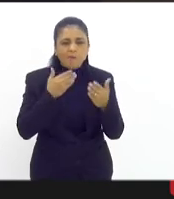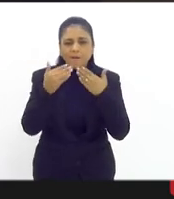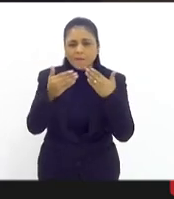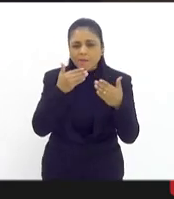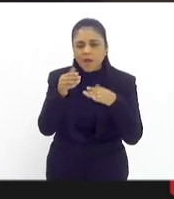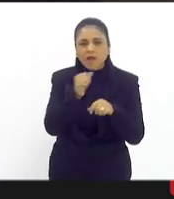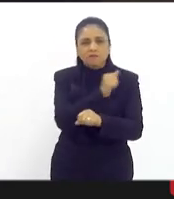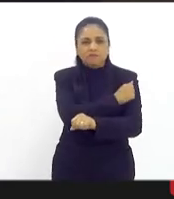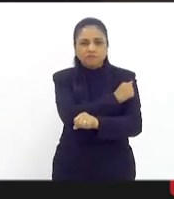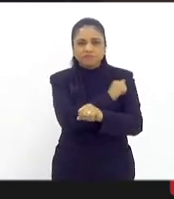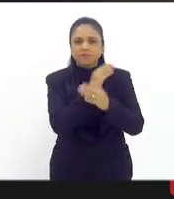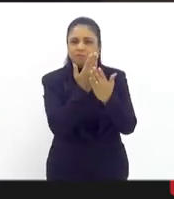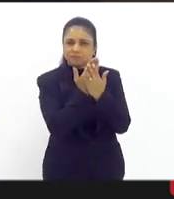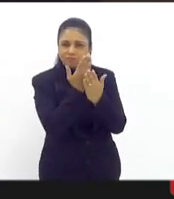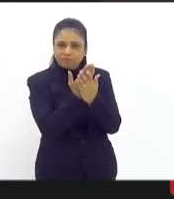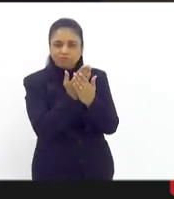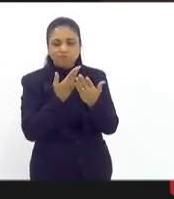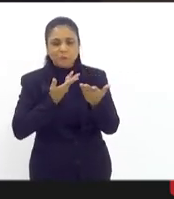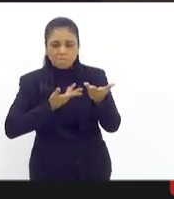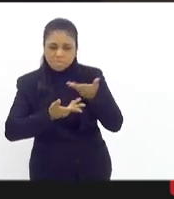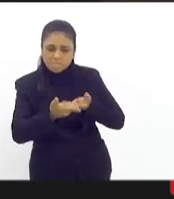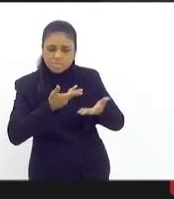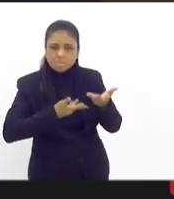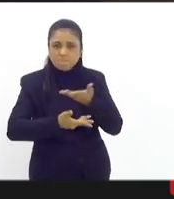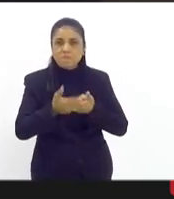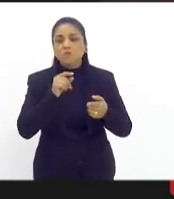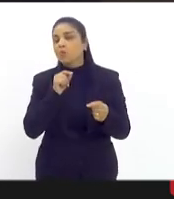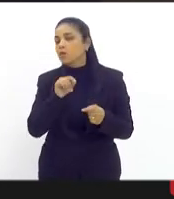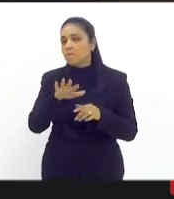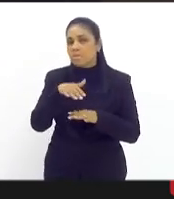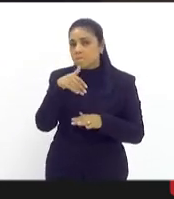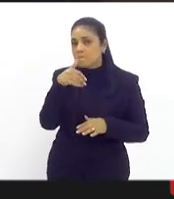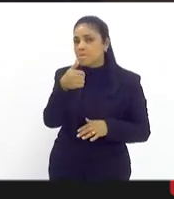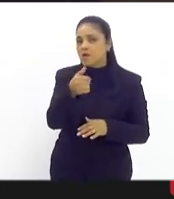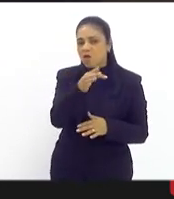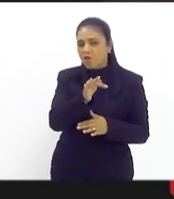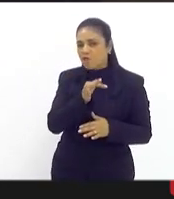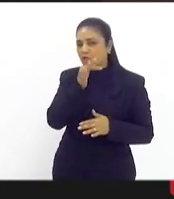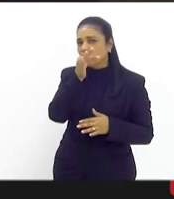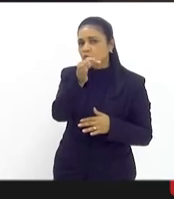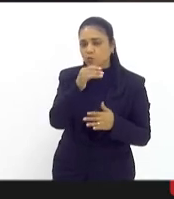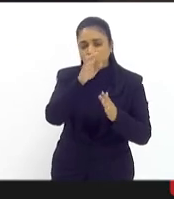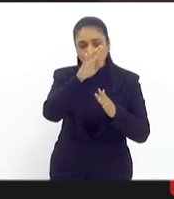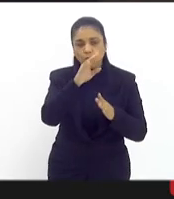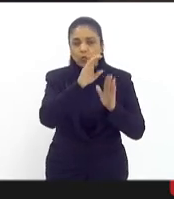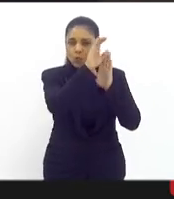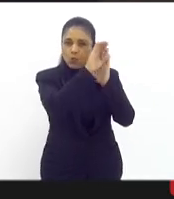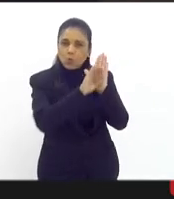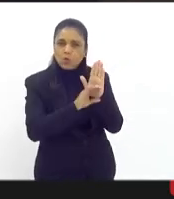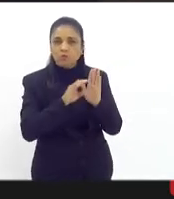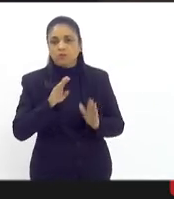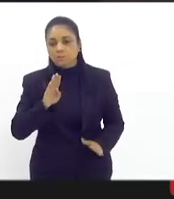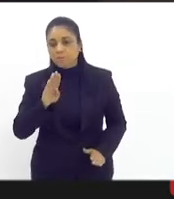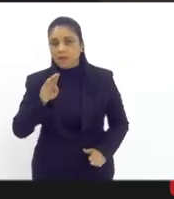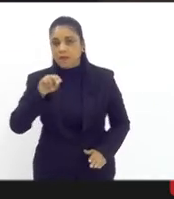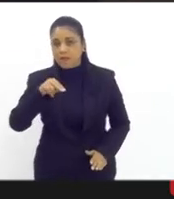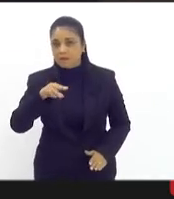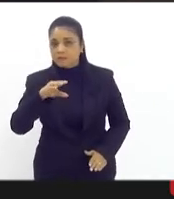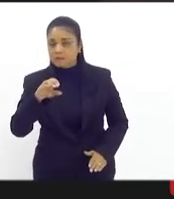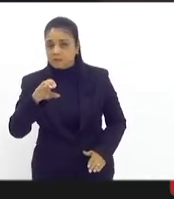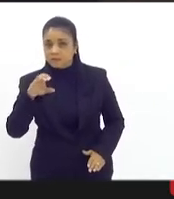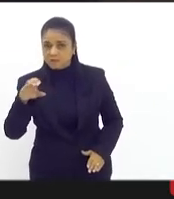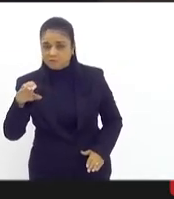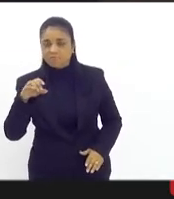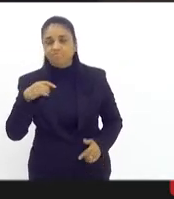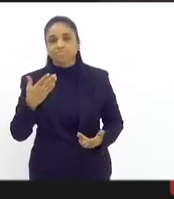mediação para a gente realmente aproximar do que seria melhor, o que cabe melhor no currículo da BNCC. E é isso.